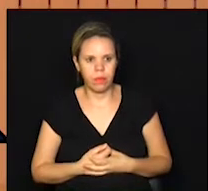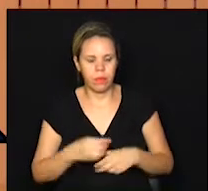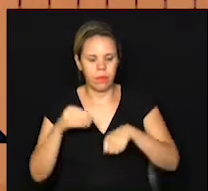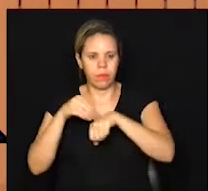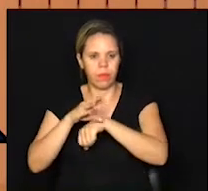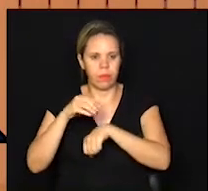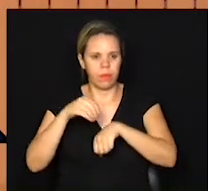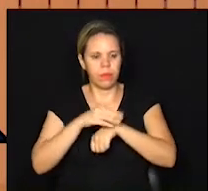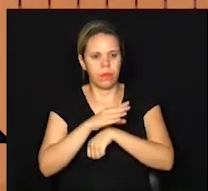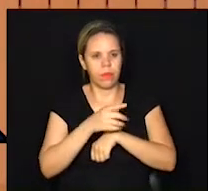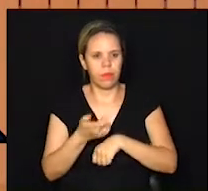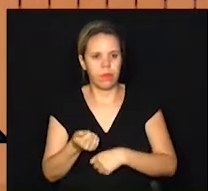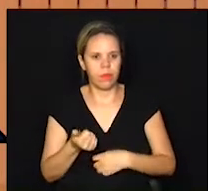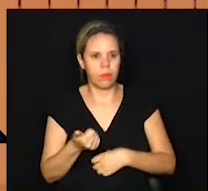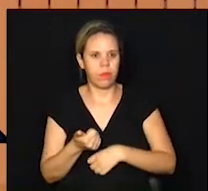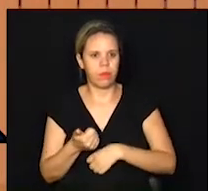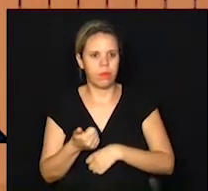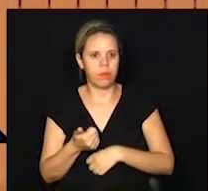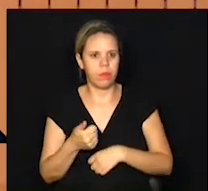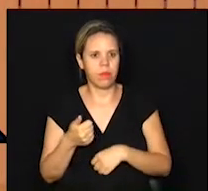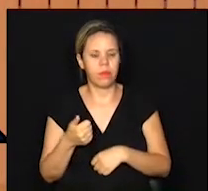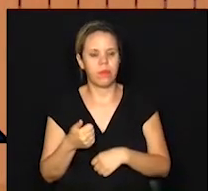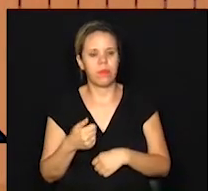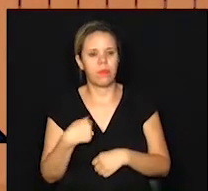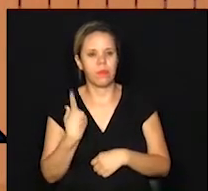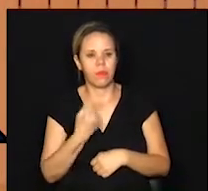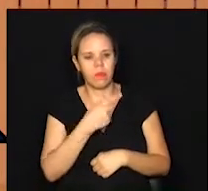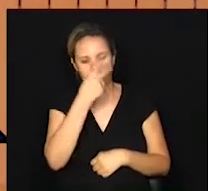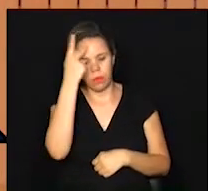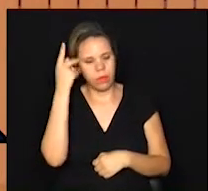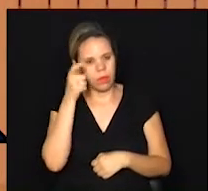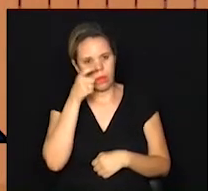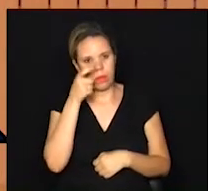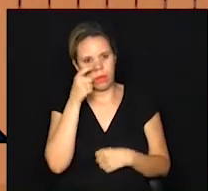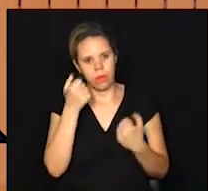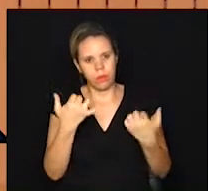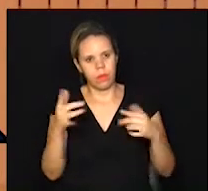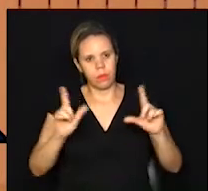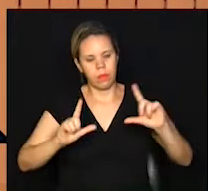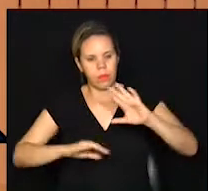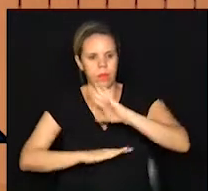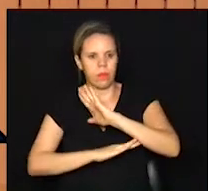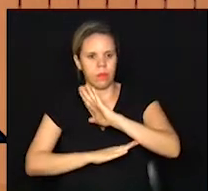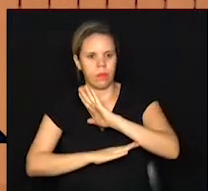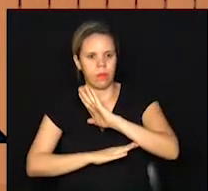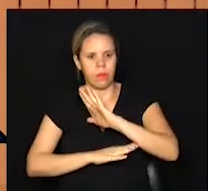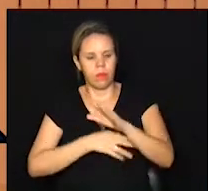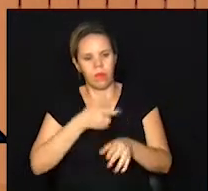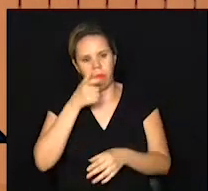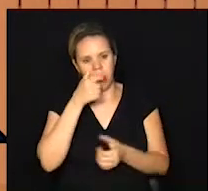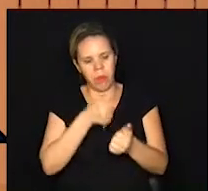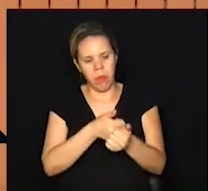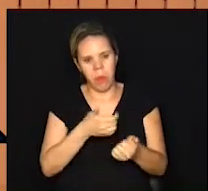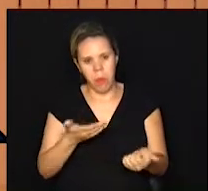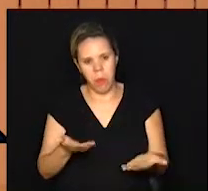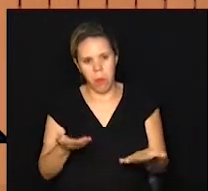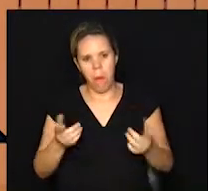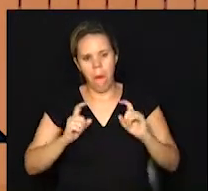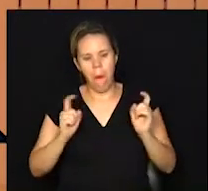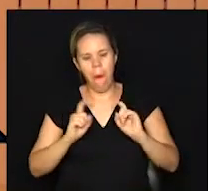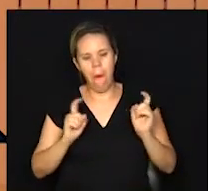transmitir um pouco a nossa mensagem a todos os telespectadores da TV Câmara, aqueles que estiverem acompanhando a